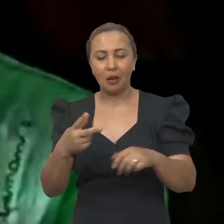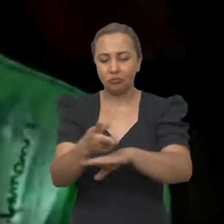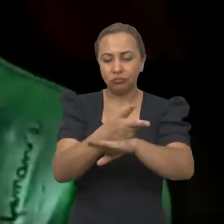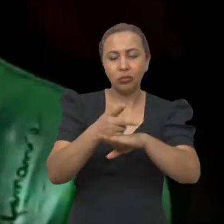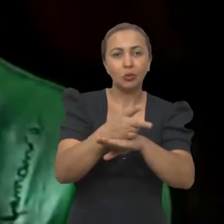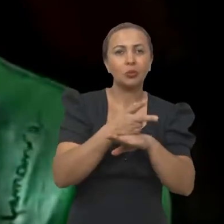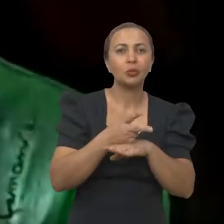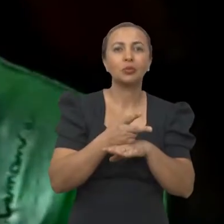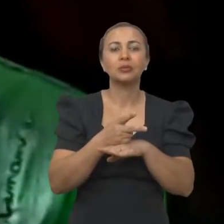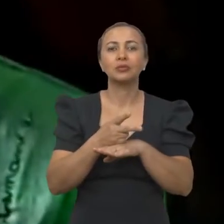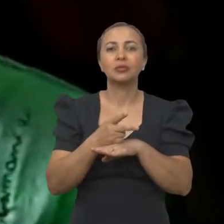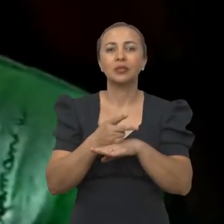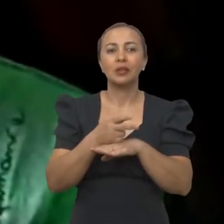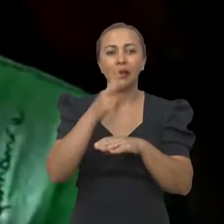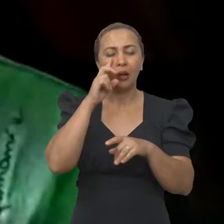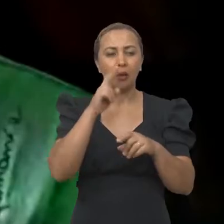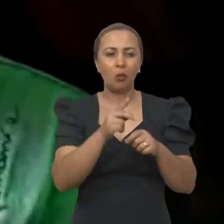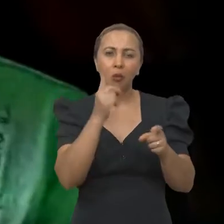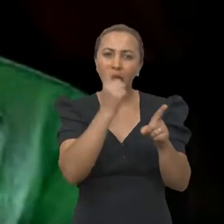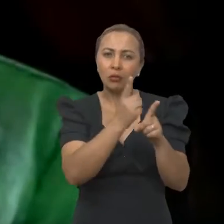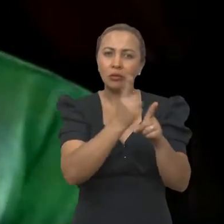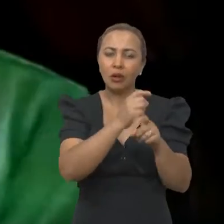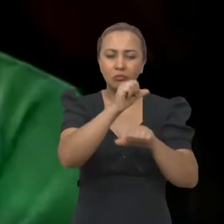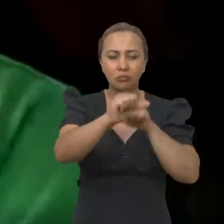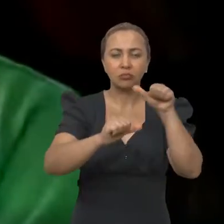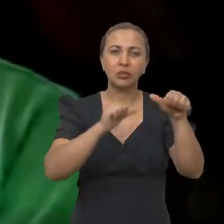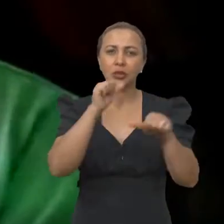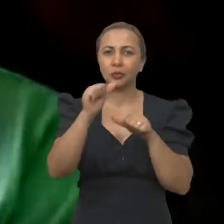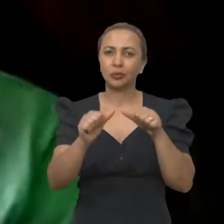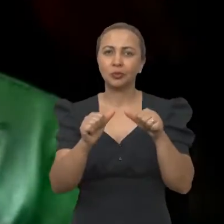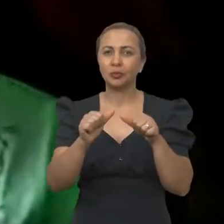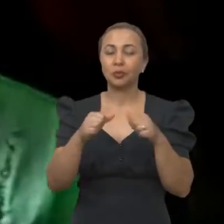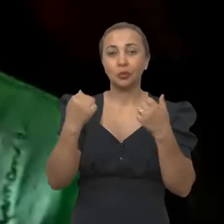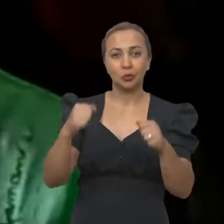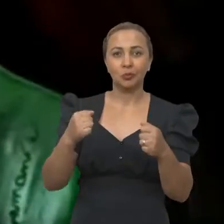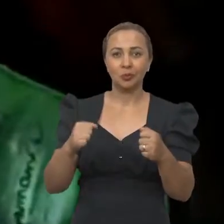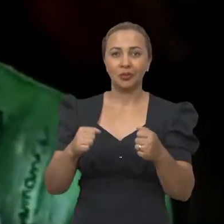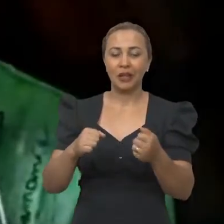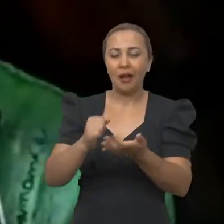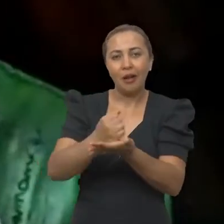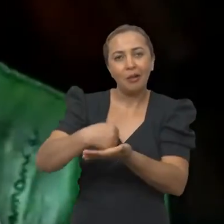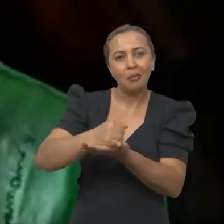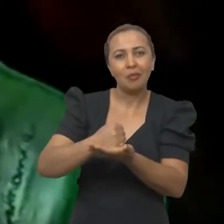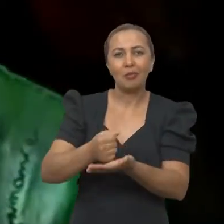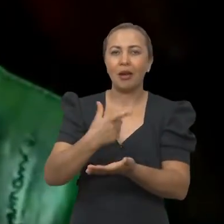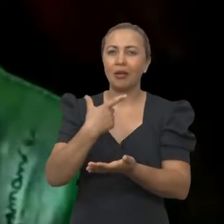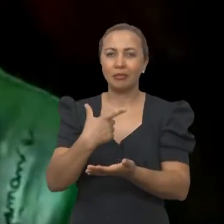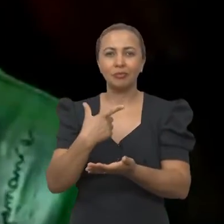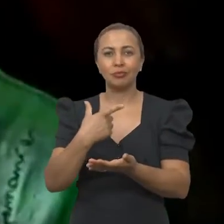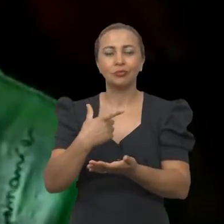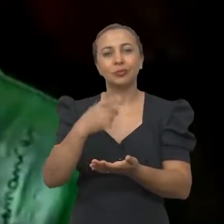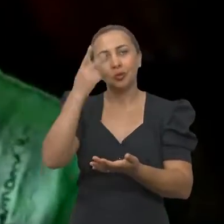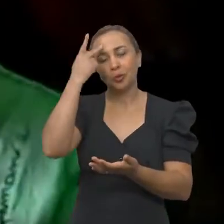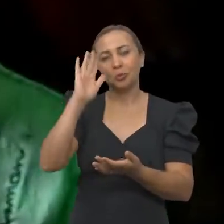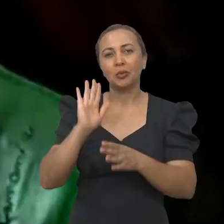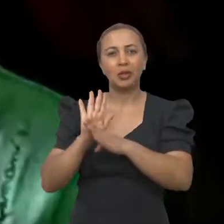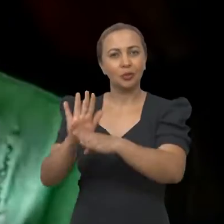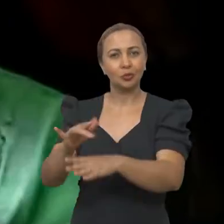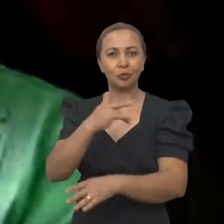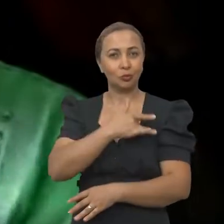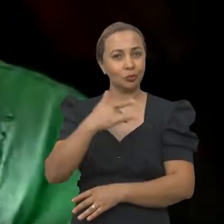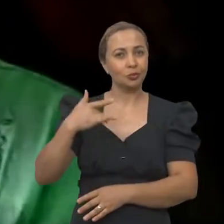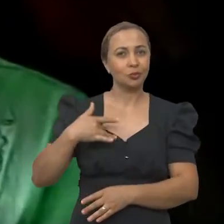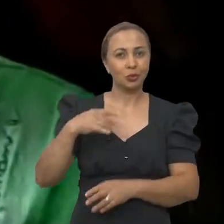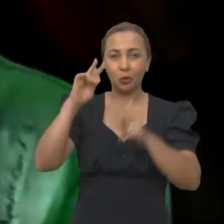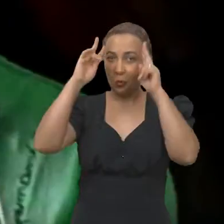instituições estão tentando chegar ao desenvolvimento de possíveis remédios, né, antibióticos,